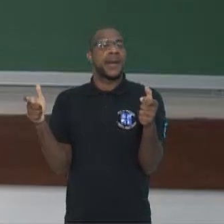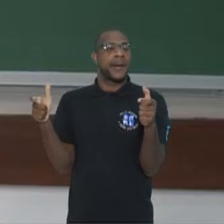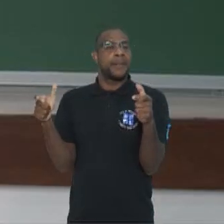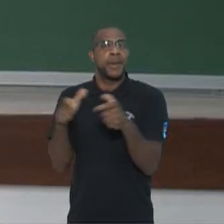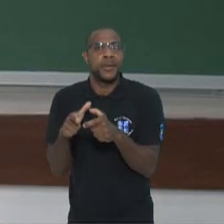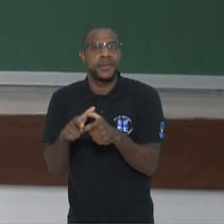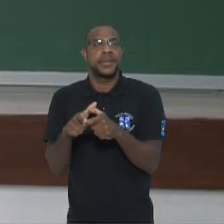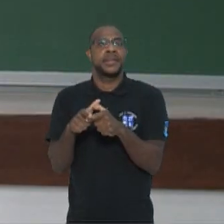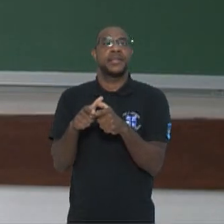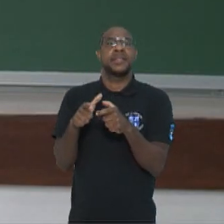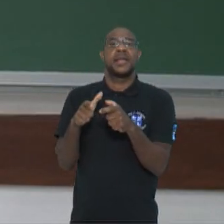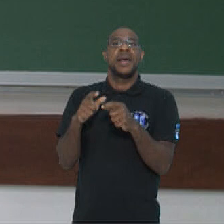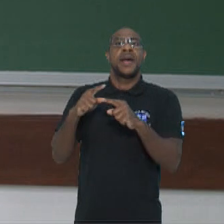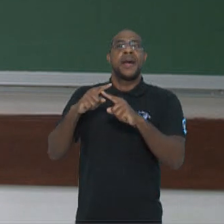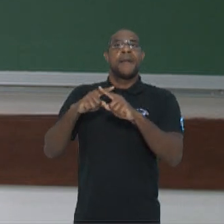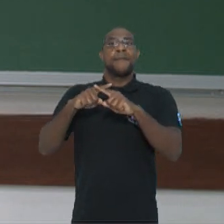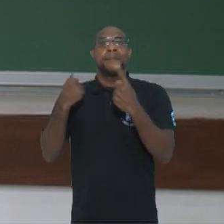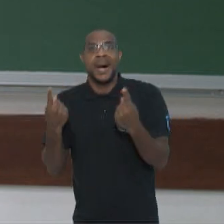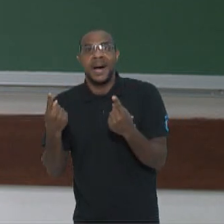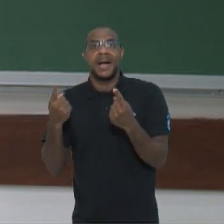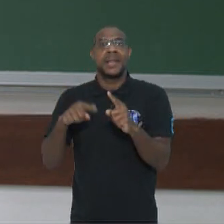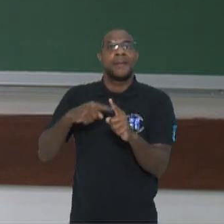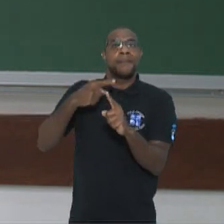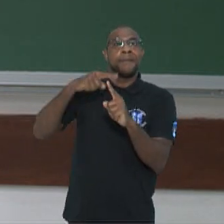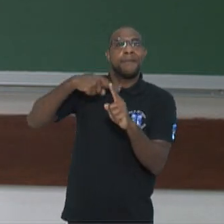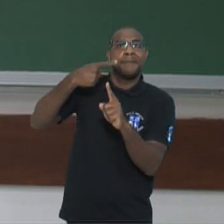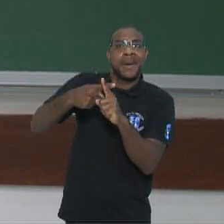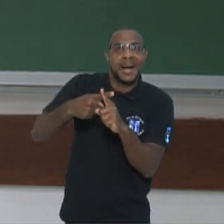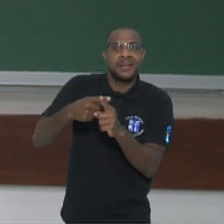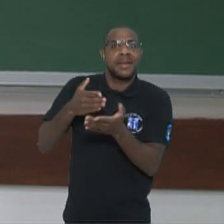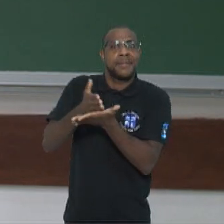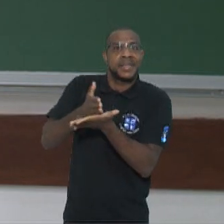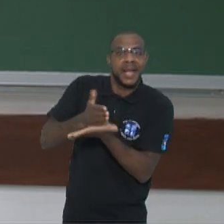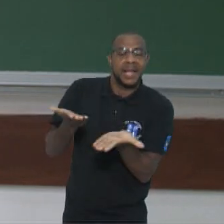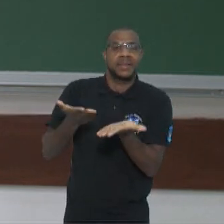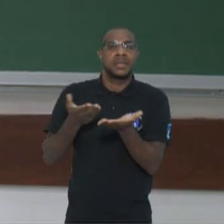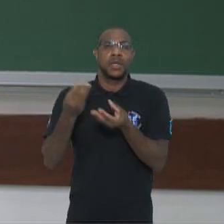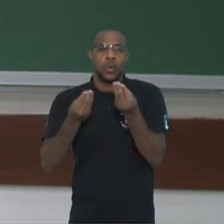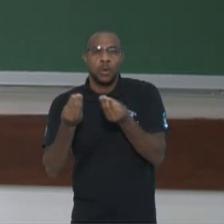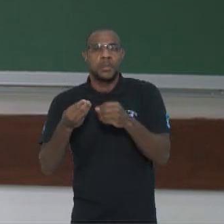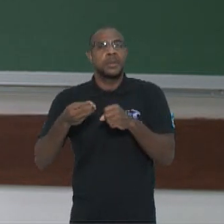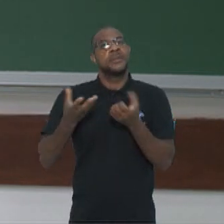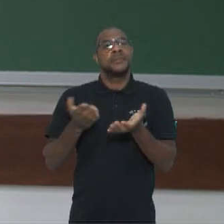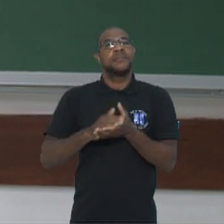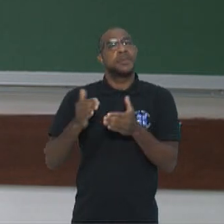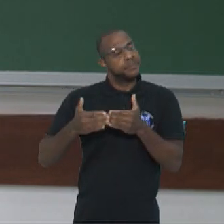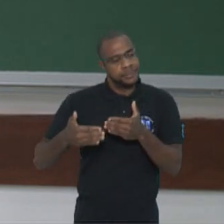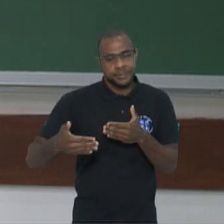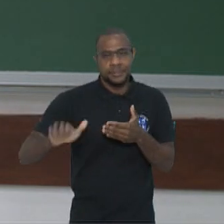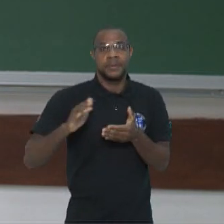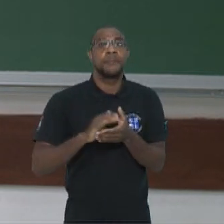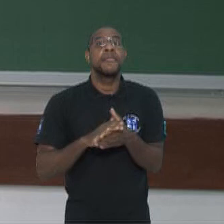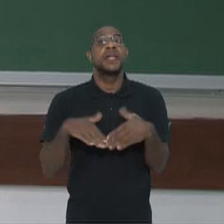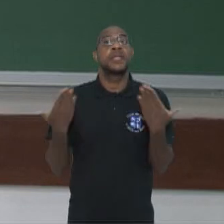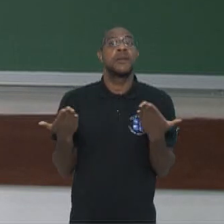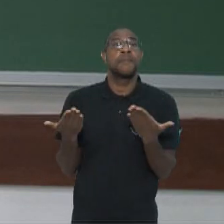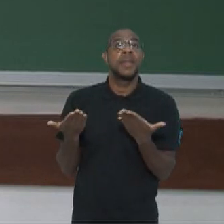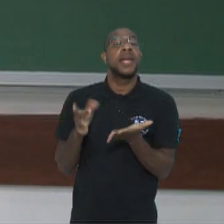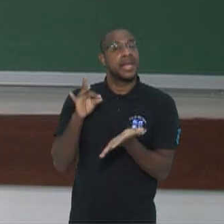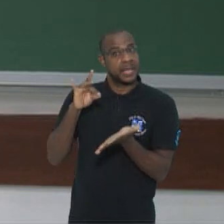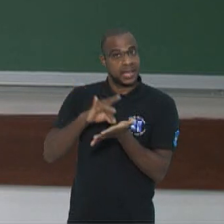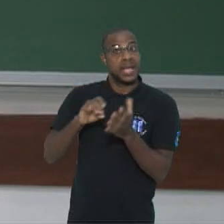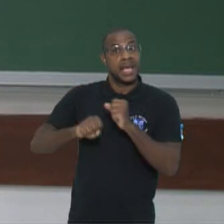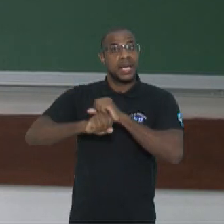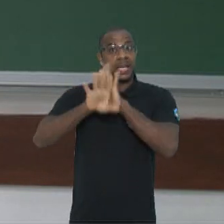grande parte de, mais da metade de e assim por diante. Por quê, pessoal? Porque é óbvio que a